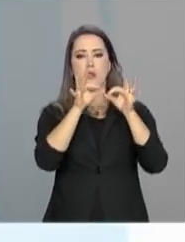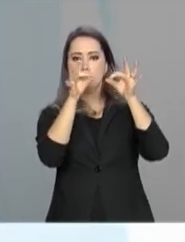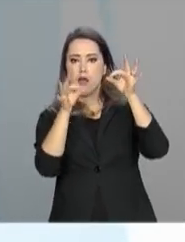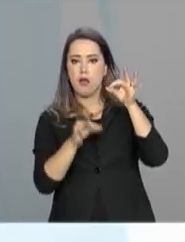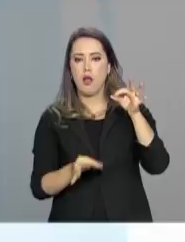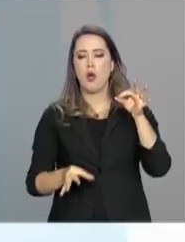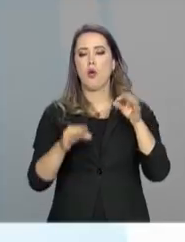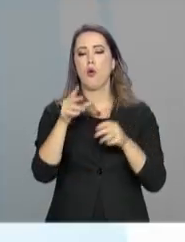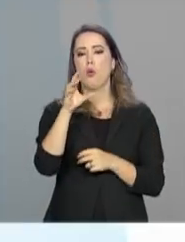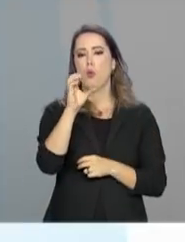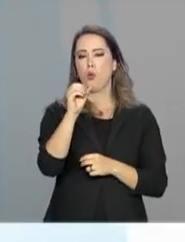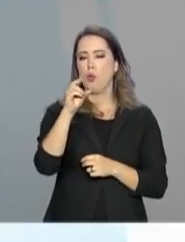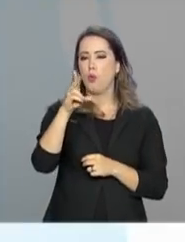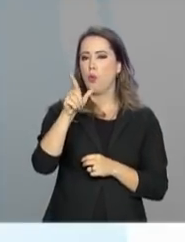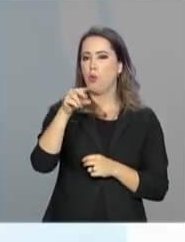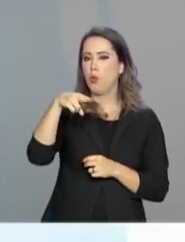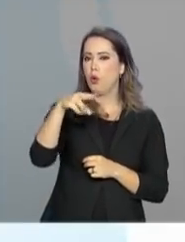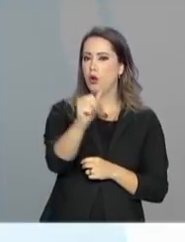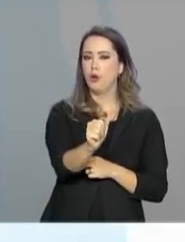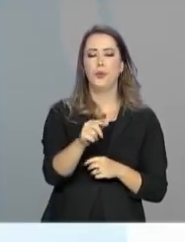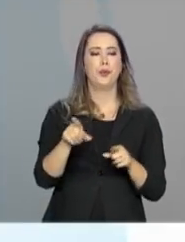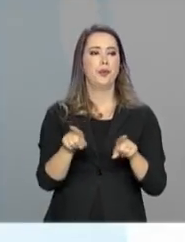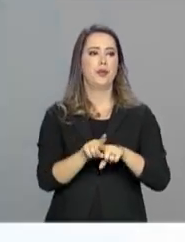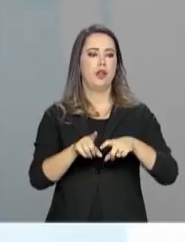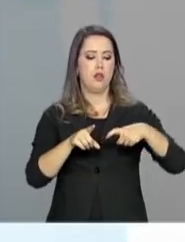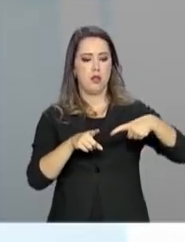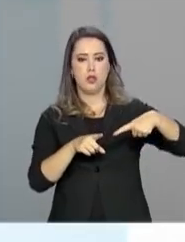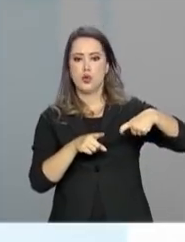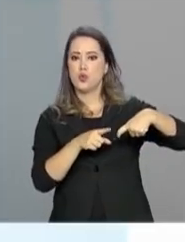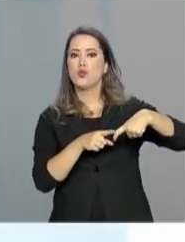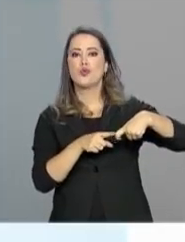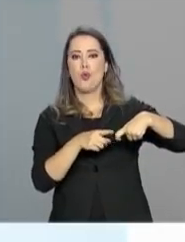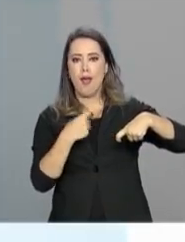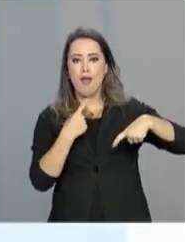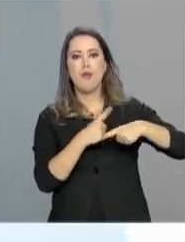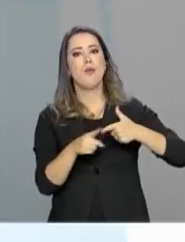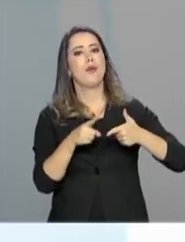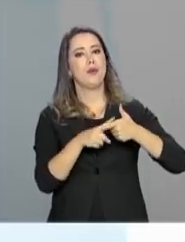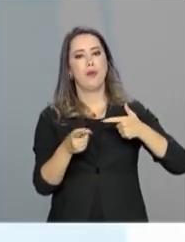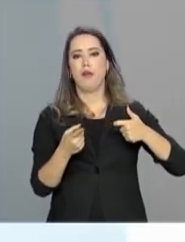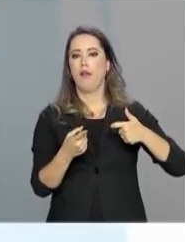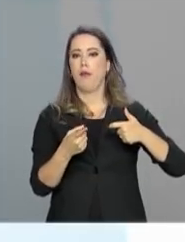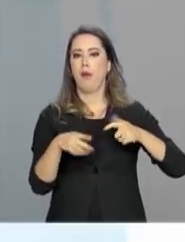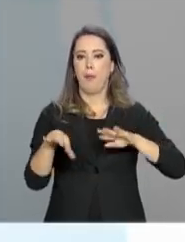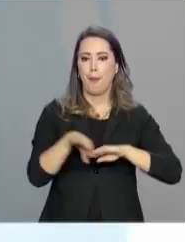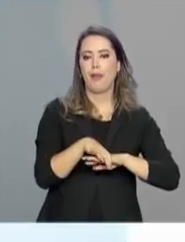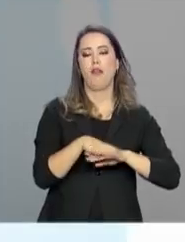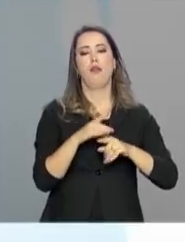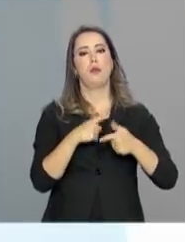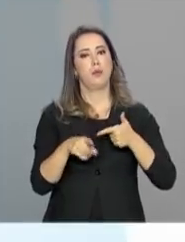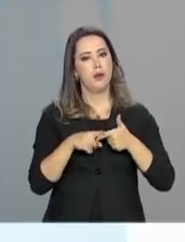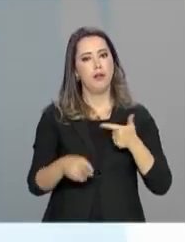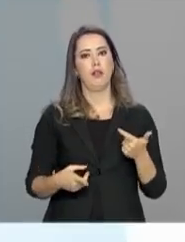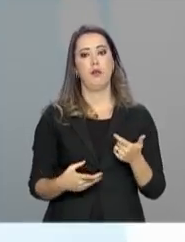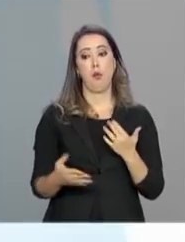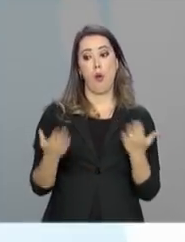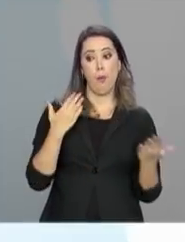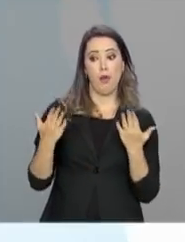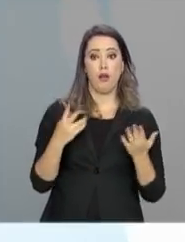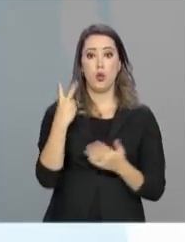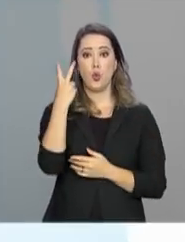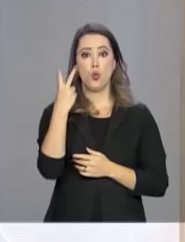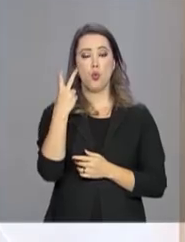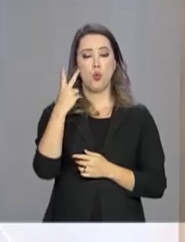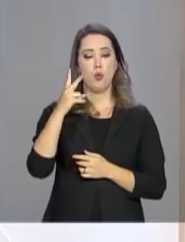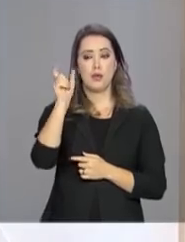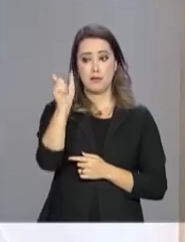disco problema no joelho nos pés nas articulações de geraldo é como se você carregar 100 duas pessoas na sua estrutura física